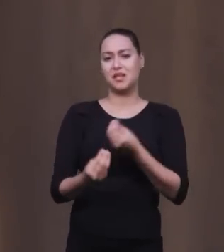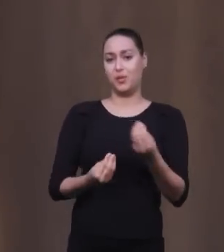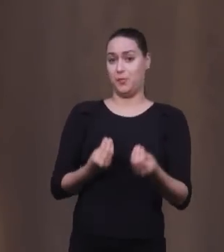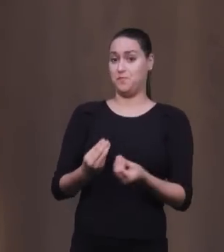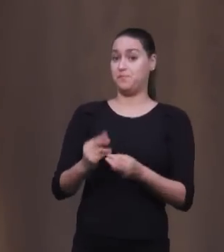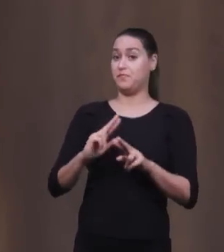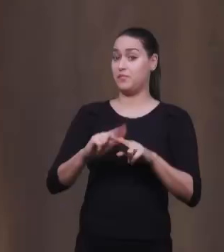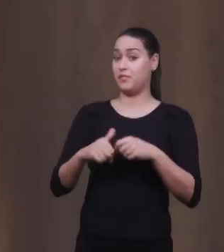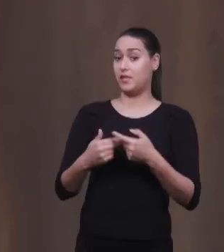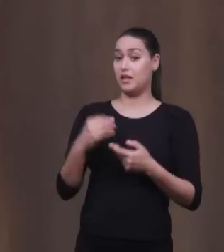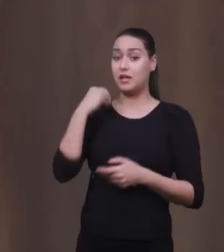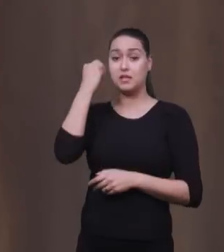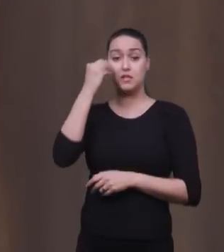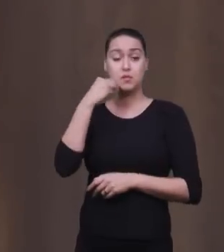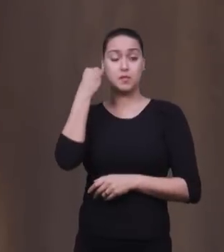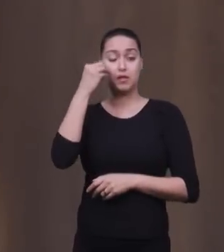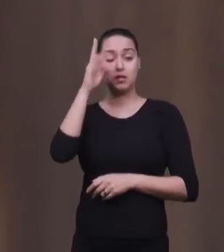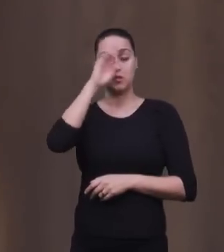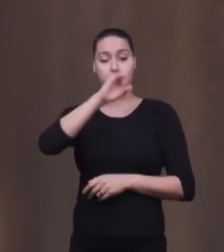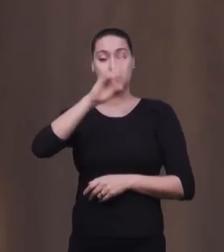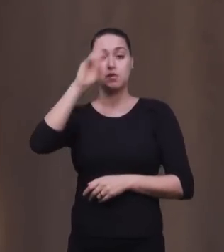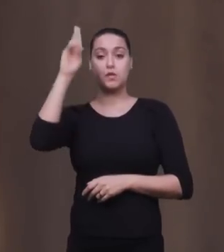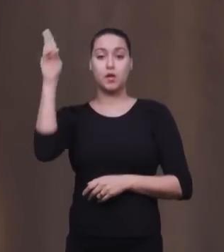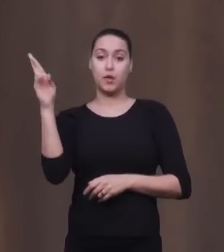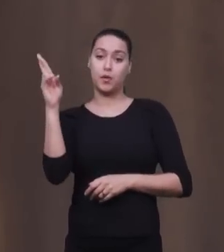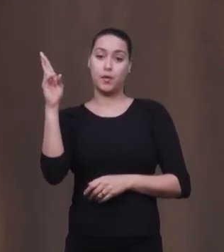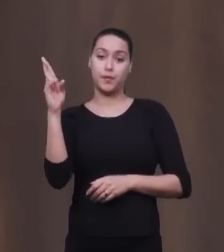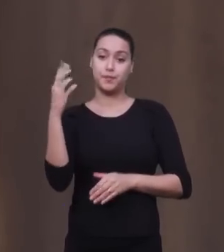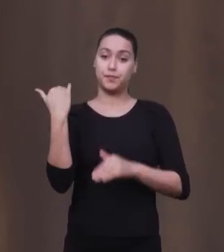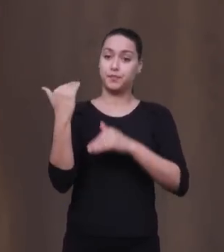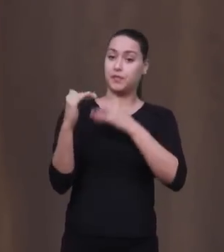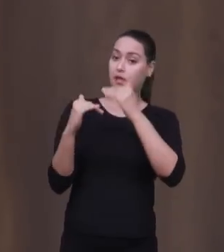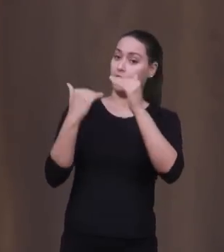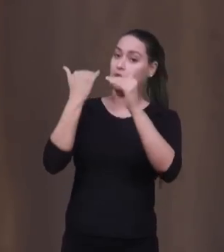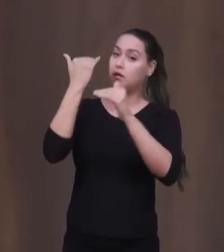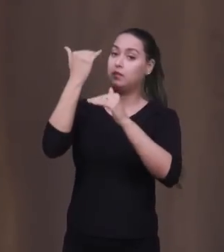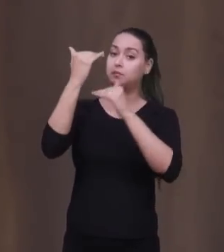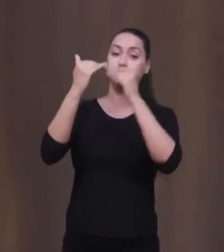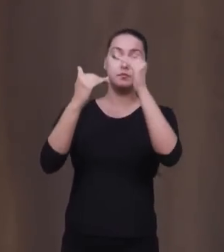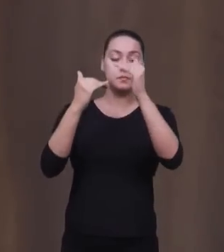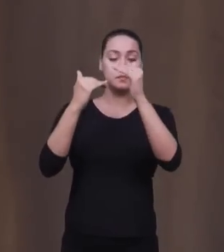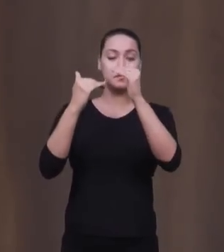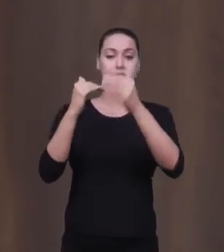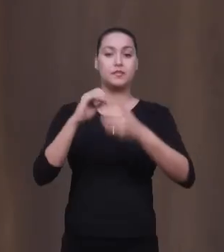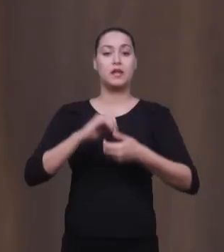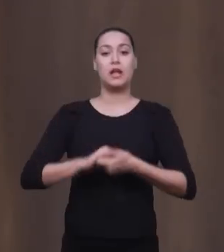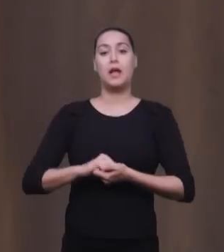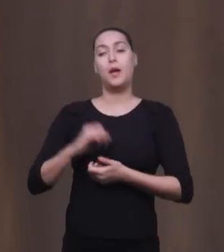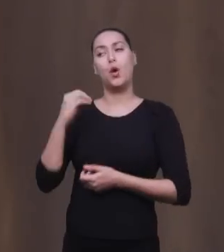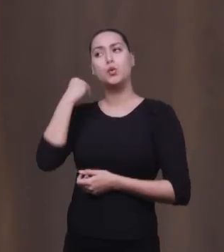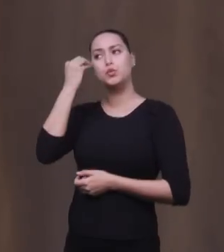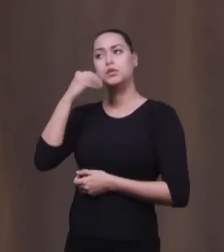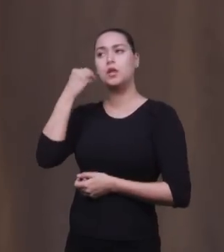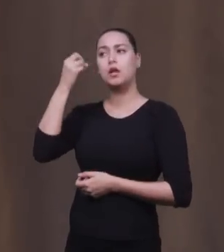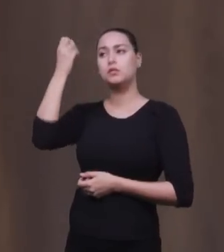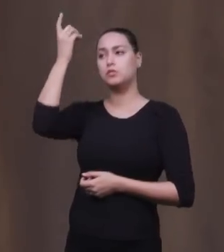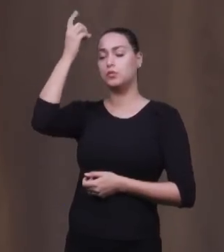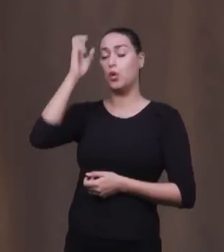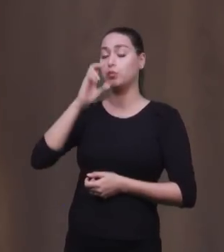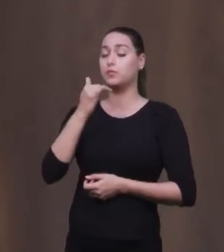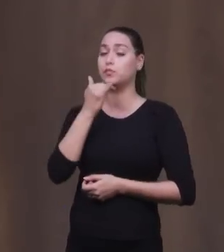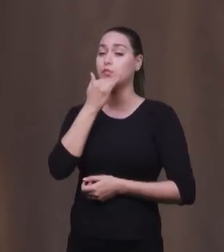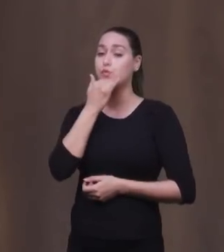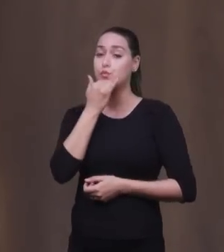servo do Senhor alcança na experiência dele com o Senhor, o amadurecimento dele com o Senhor, à medida que ele é usado no